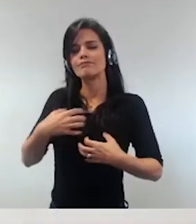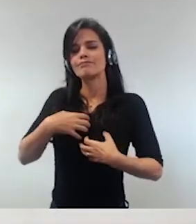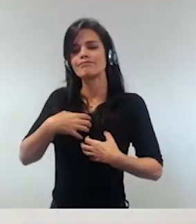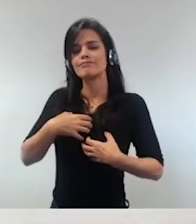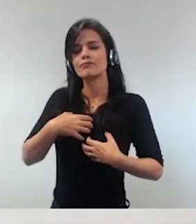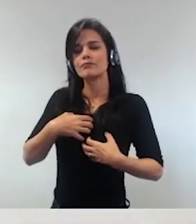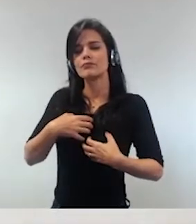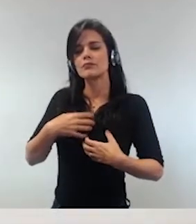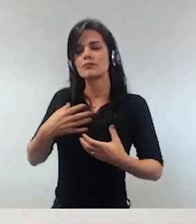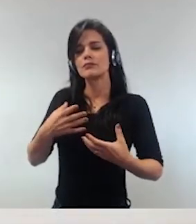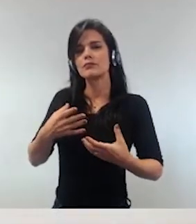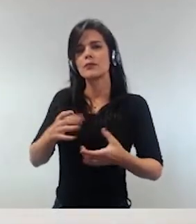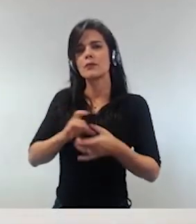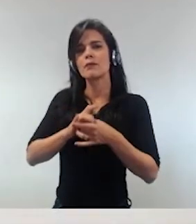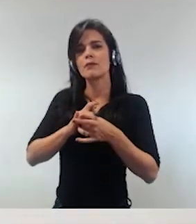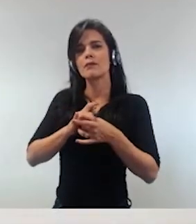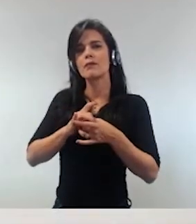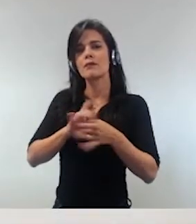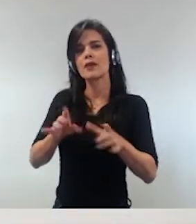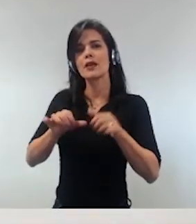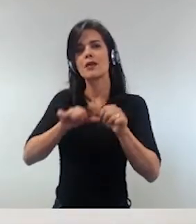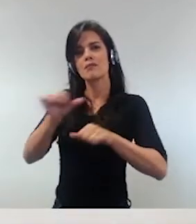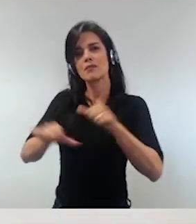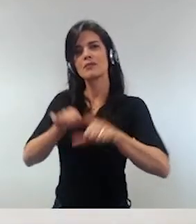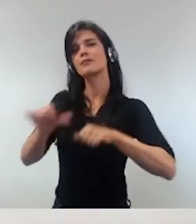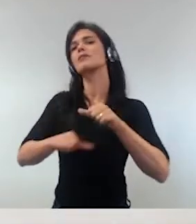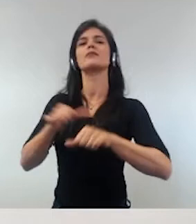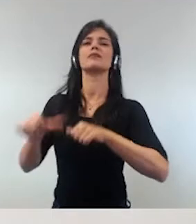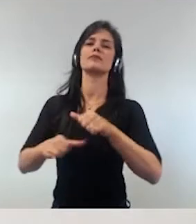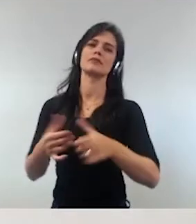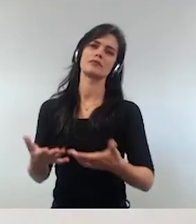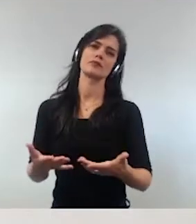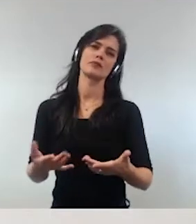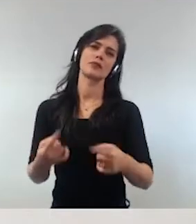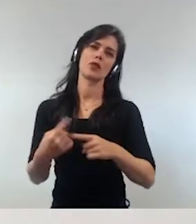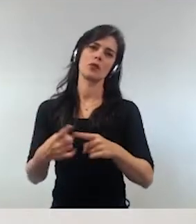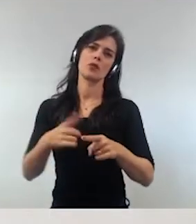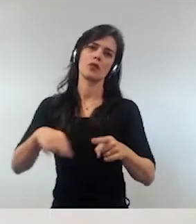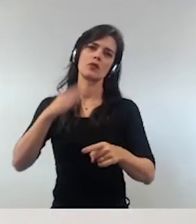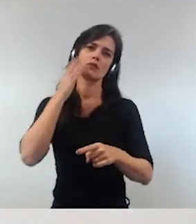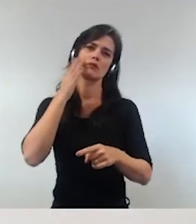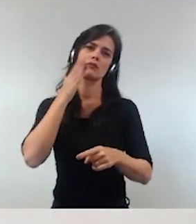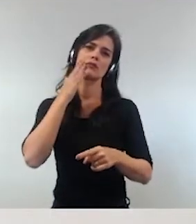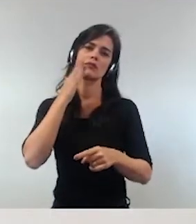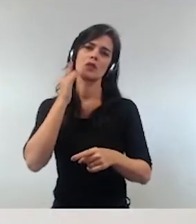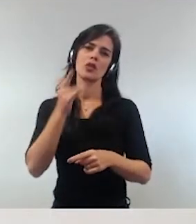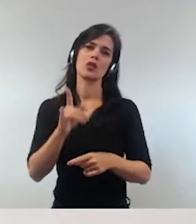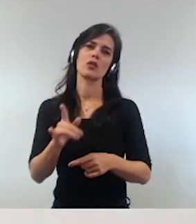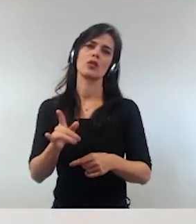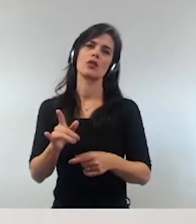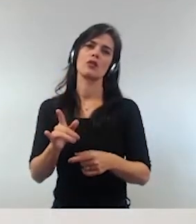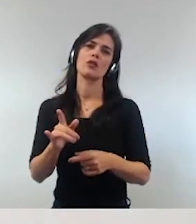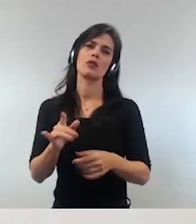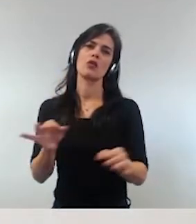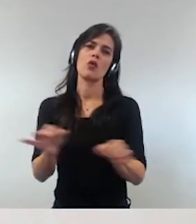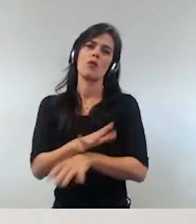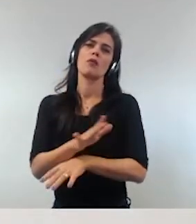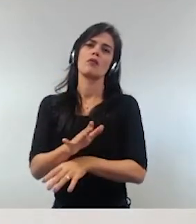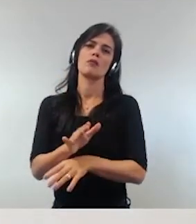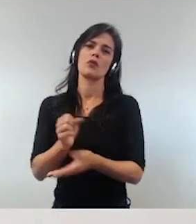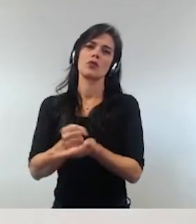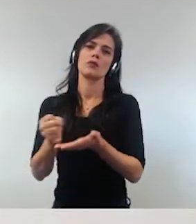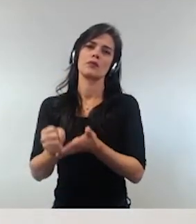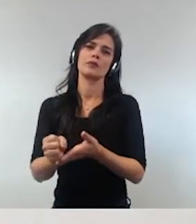para permitir essa mudança, considerando a incompletude do contrato de concessão? E digo mais,